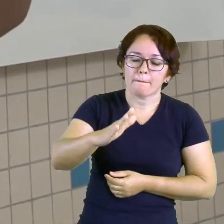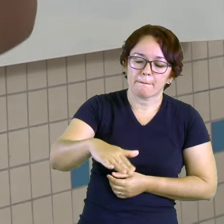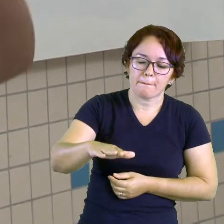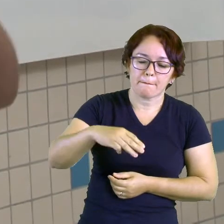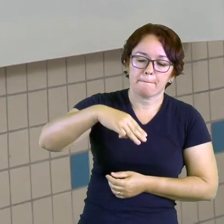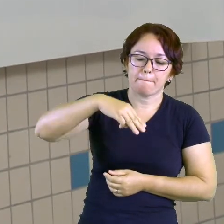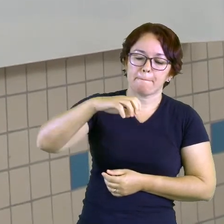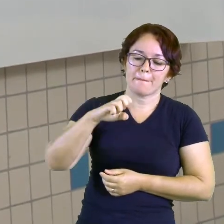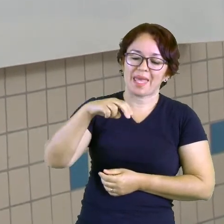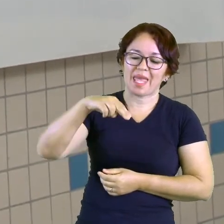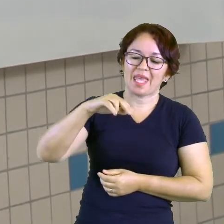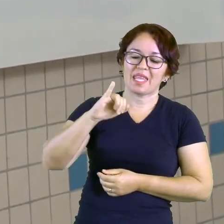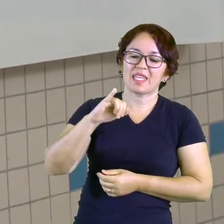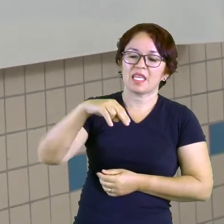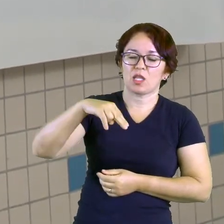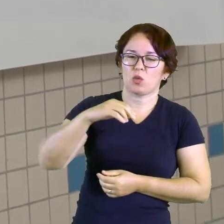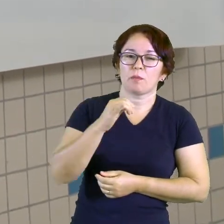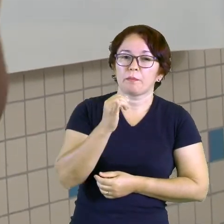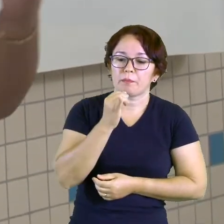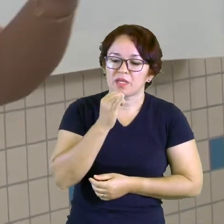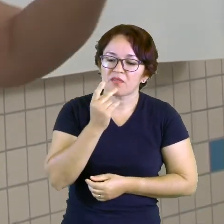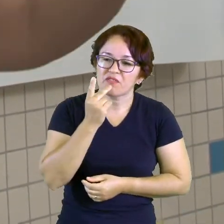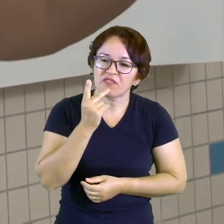que você está chamando esse menino.